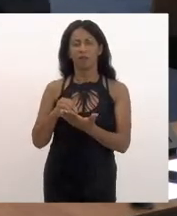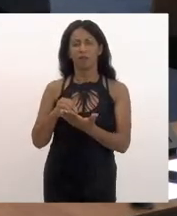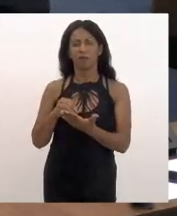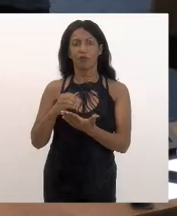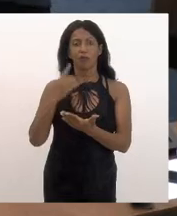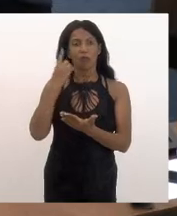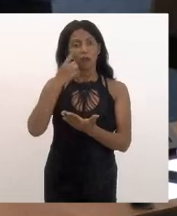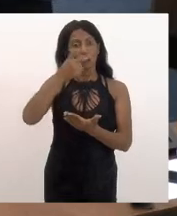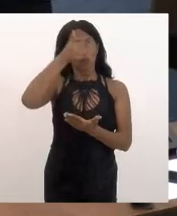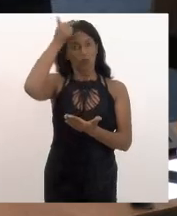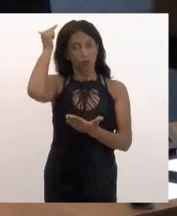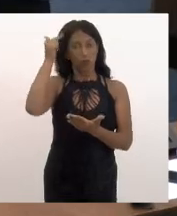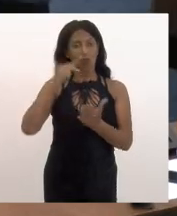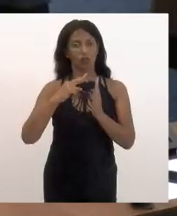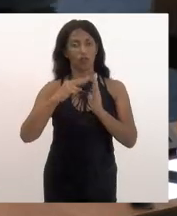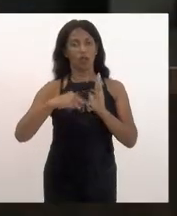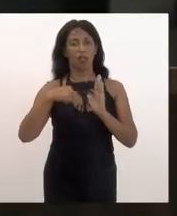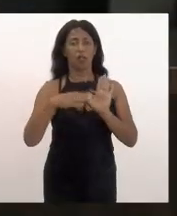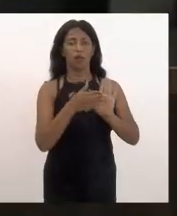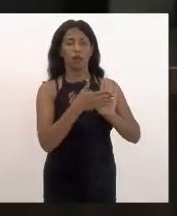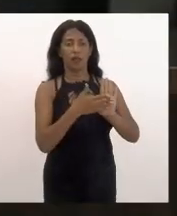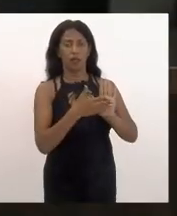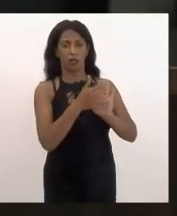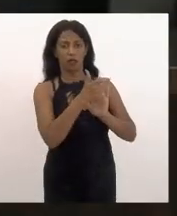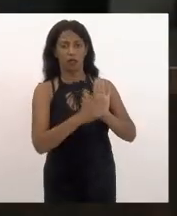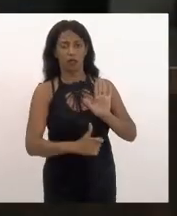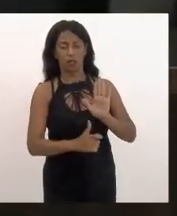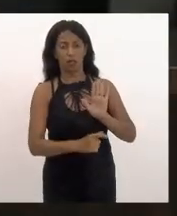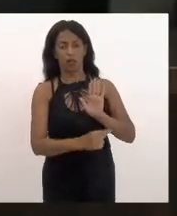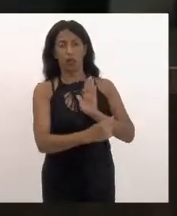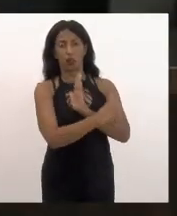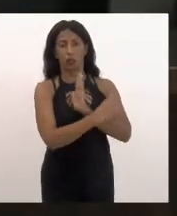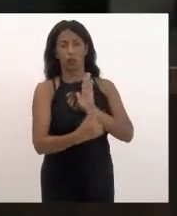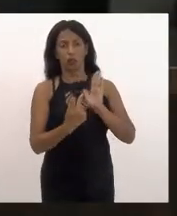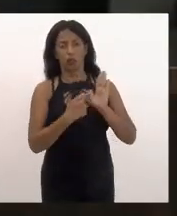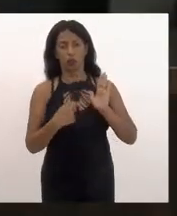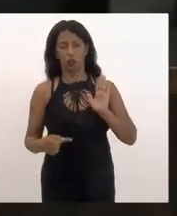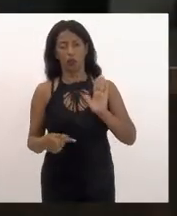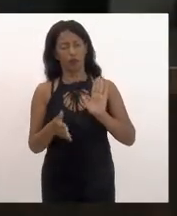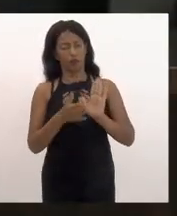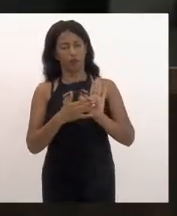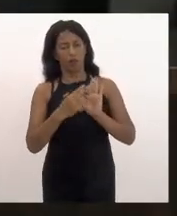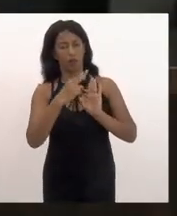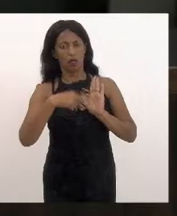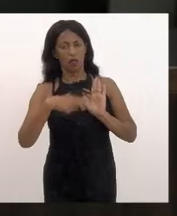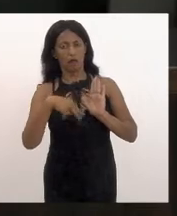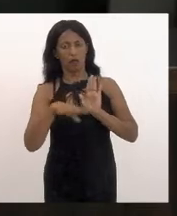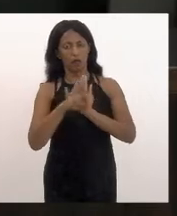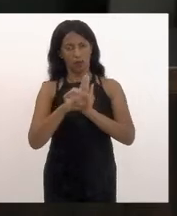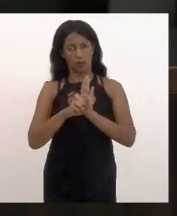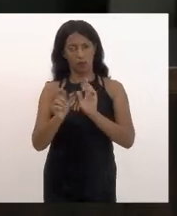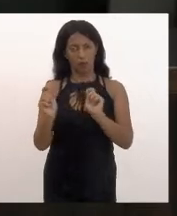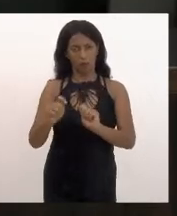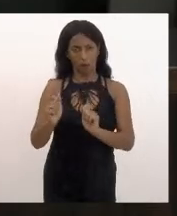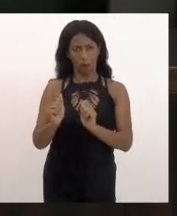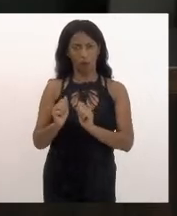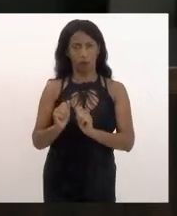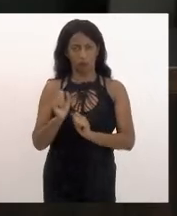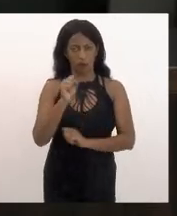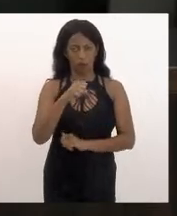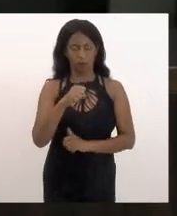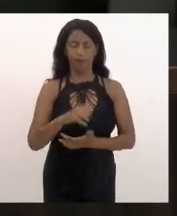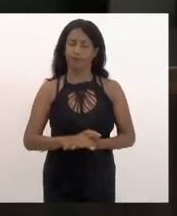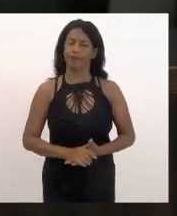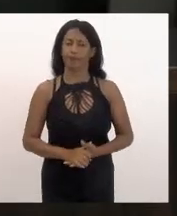Luiz Paulo está com parecer de autoria do governo, ele vai emitir parecer com as emendas aqui, pode ser? Sim.